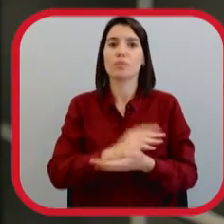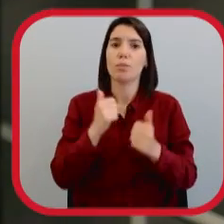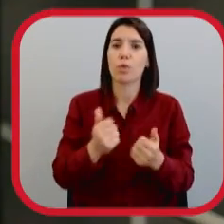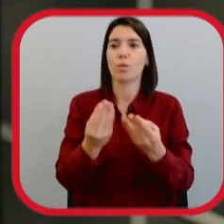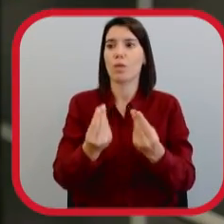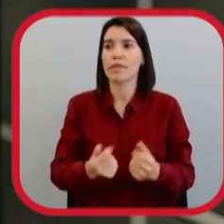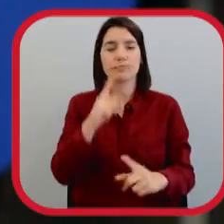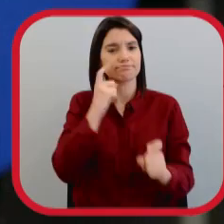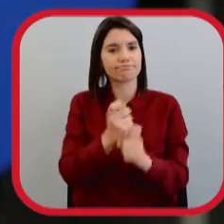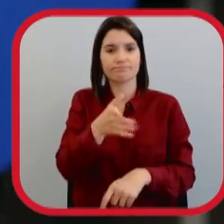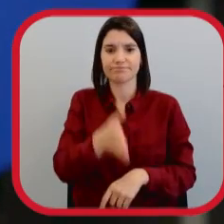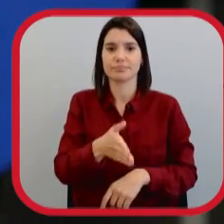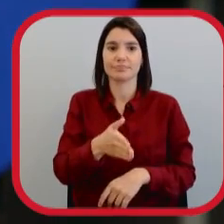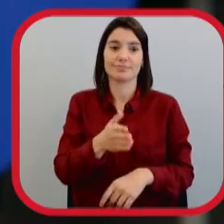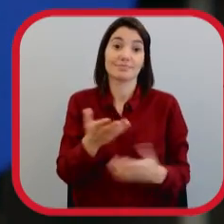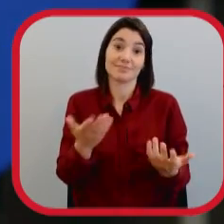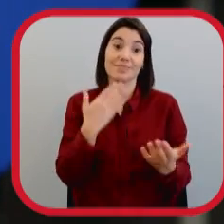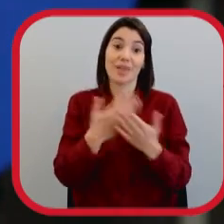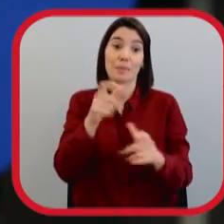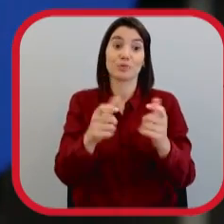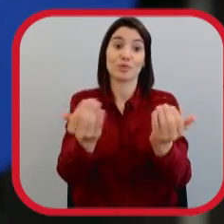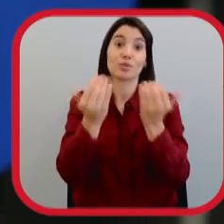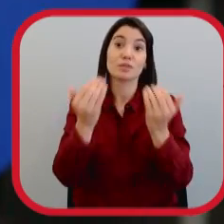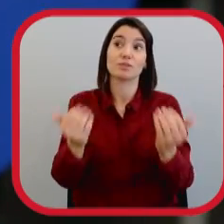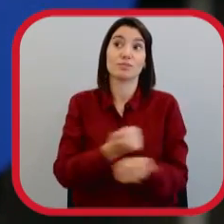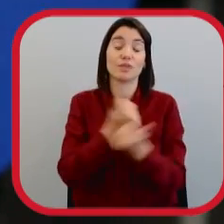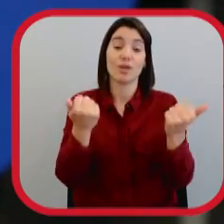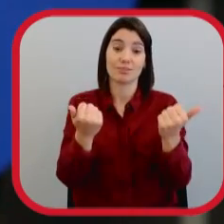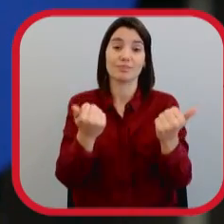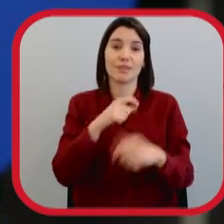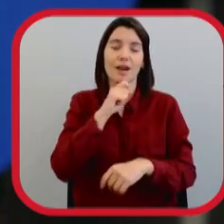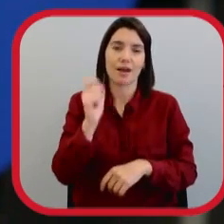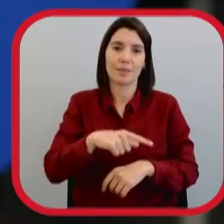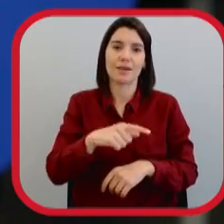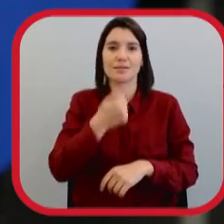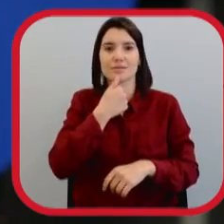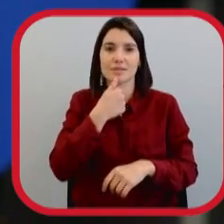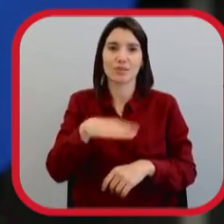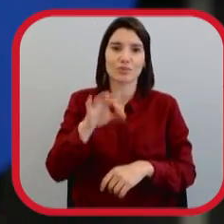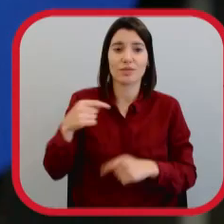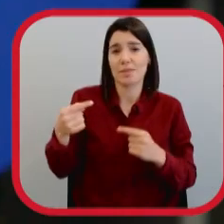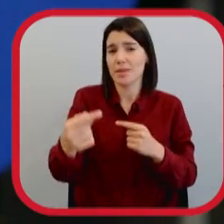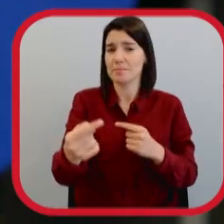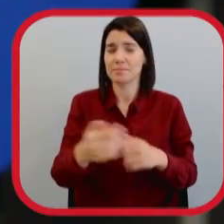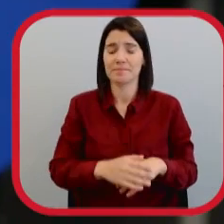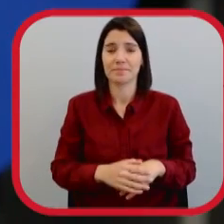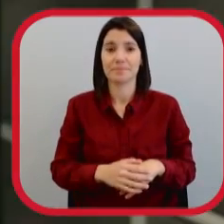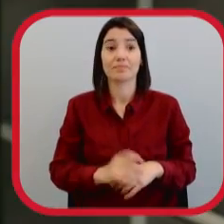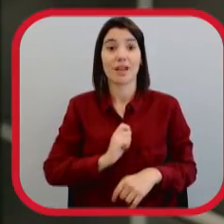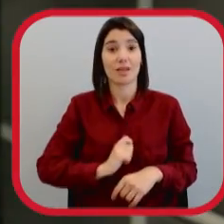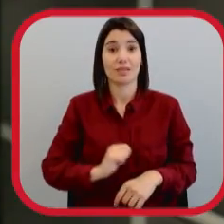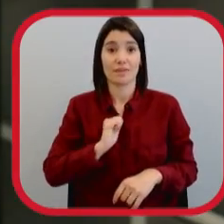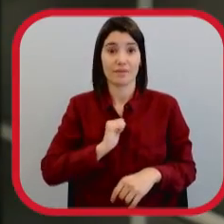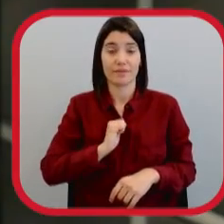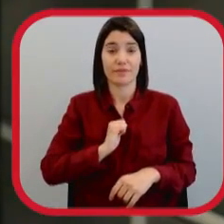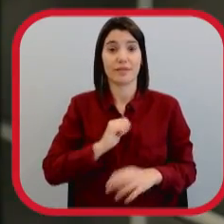qualidade, rigoroso e que, portanto, torne as pessoas mais bem informadas e mais capazes de tomar decisões no seu dia-a-dia. A